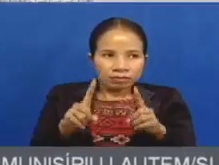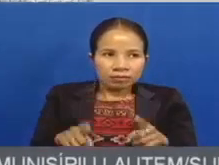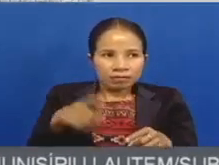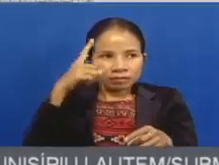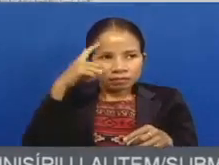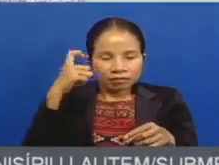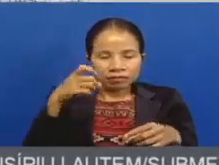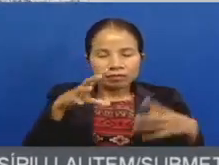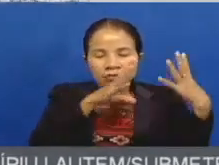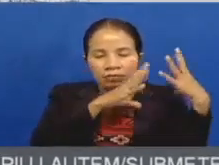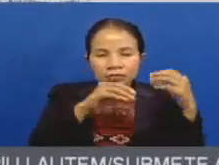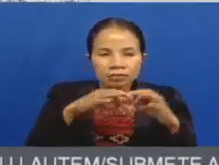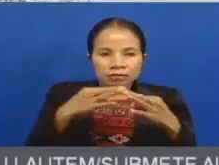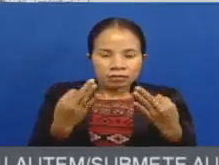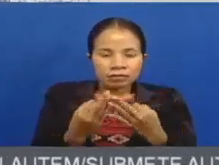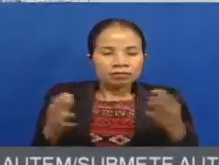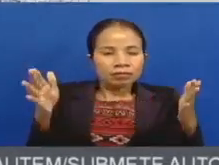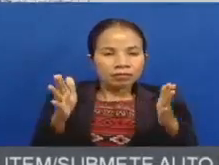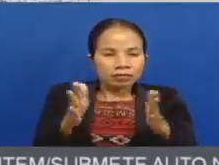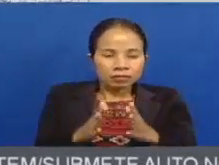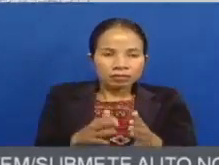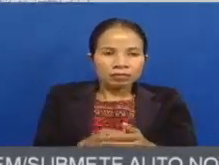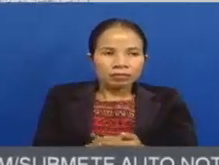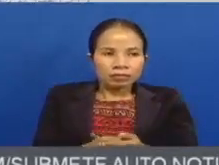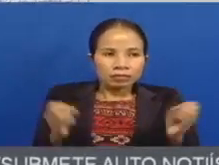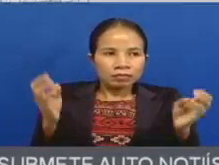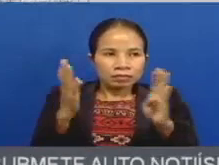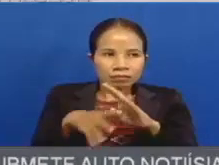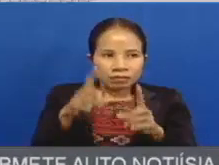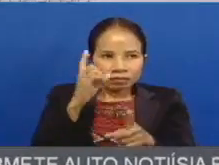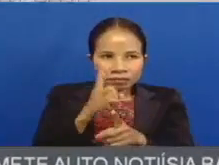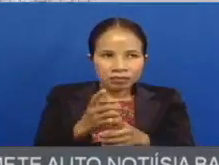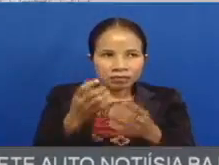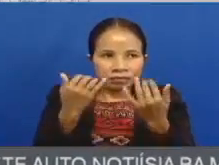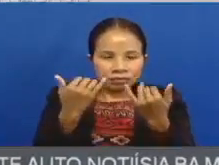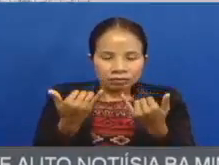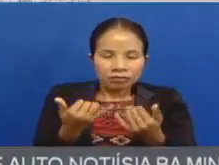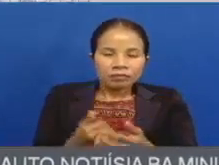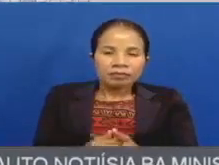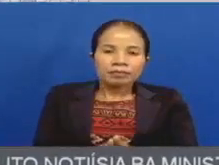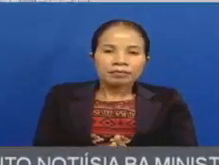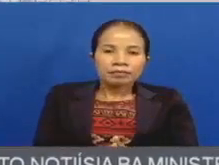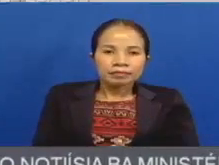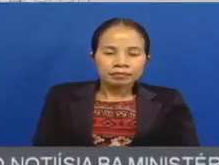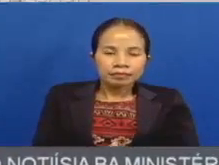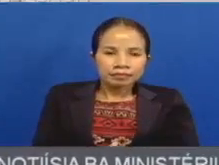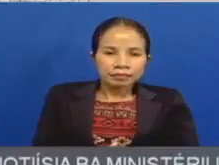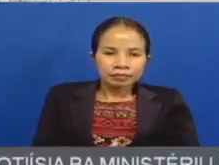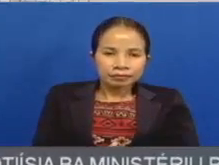no esperança nebe família ki igne, Roman la sai realidade to agora.